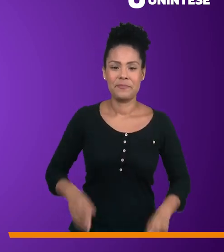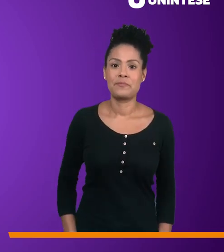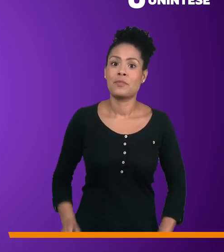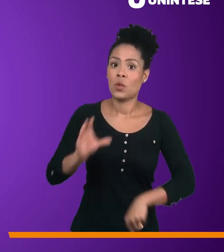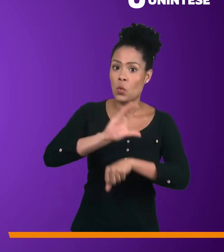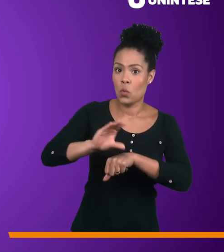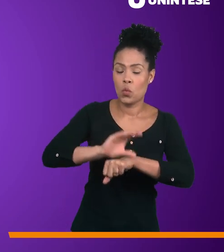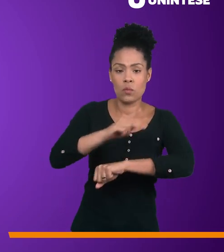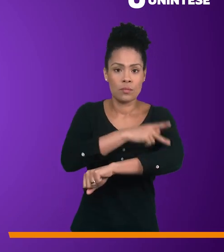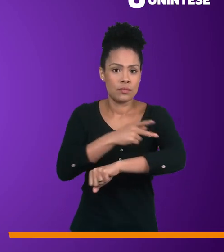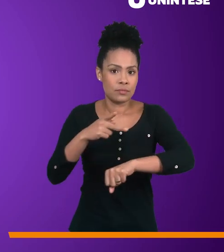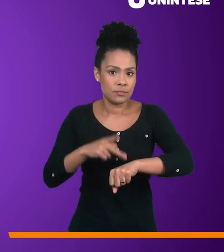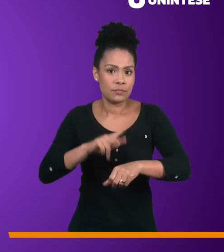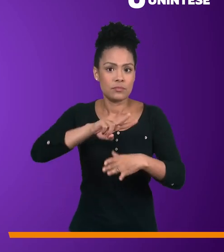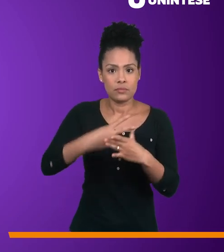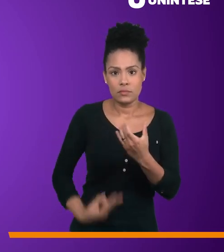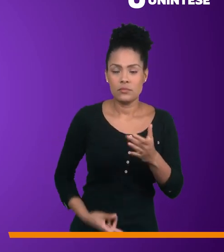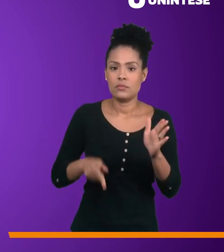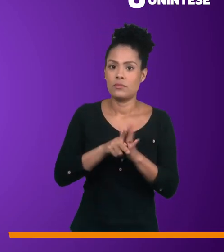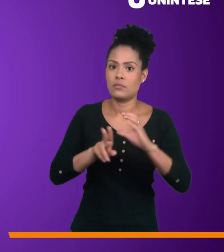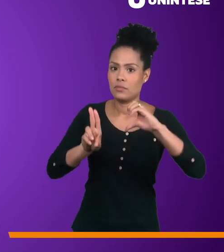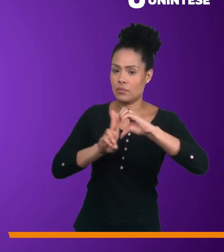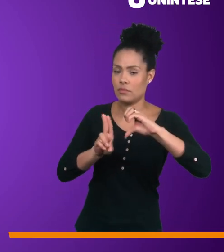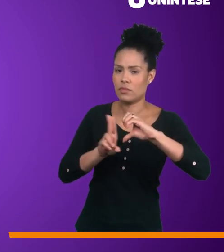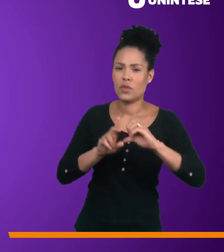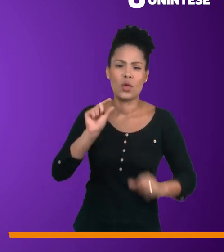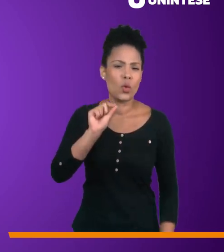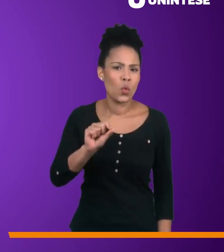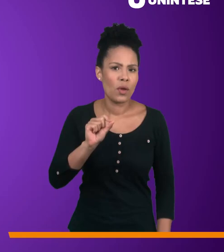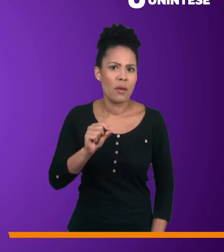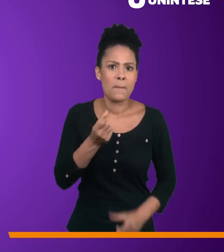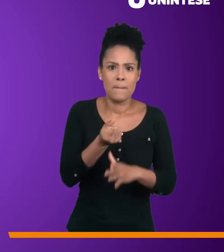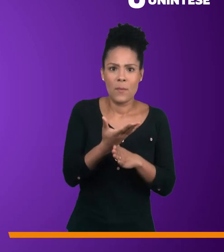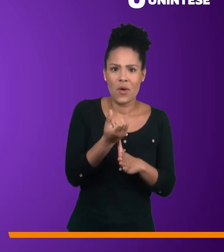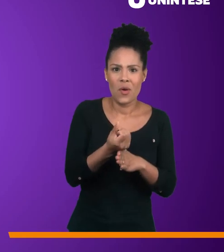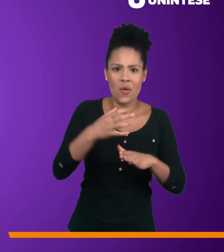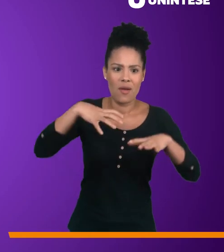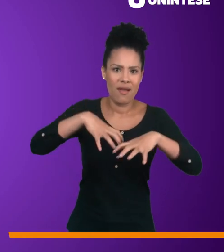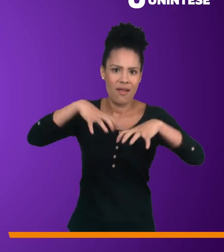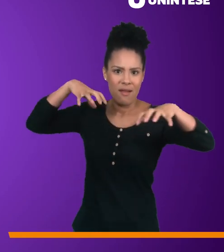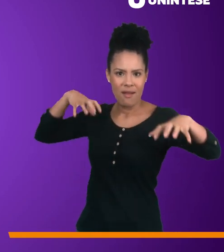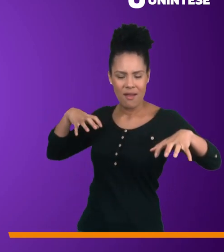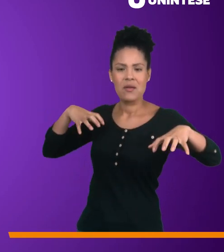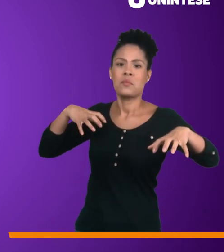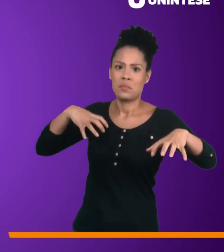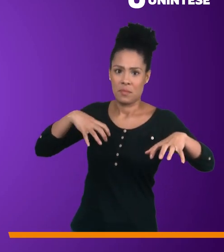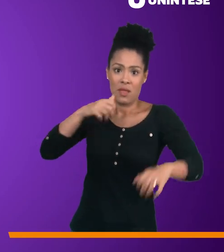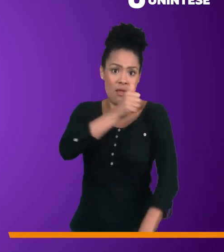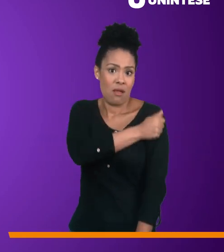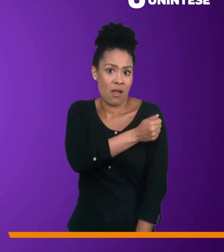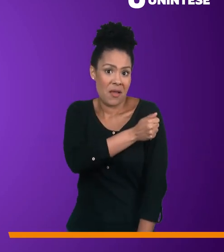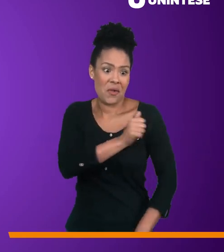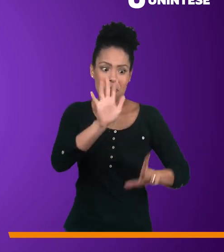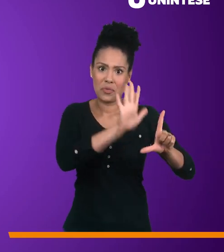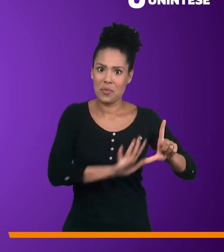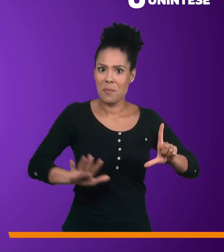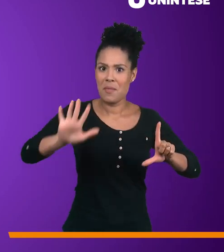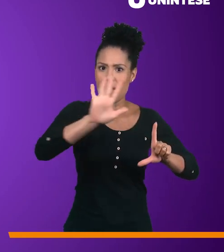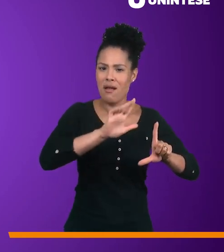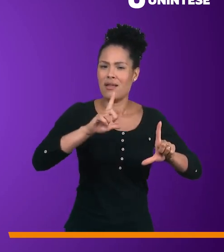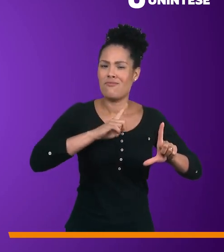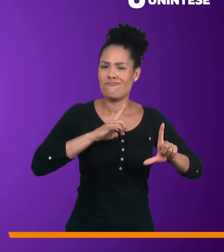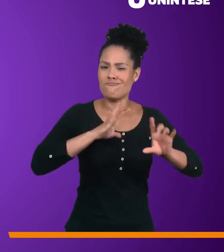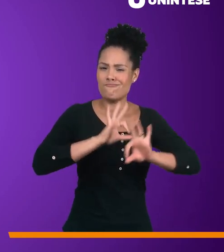O curso de pedagogia bilingue da Uníndese é na modalidade EAD, em que os alunos fazem as aulas através de uma moderna plataforma